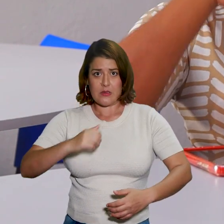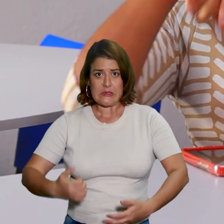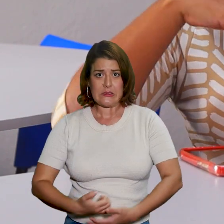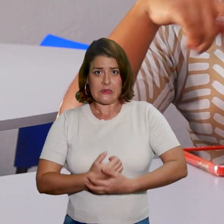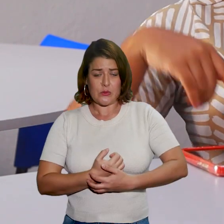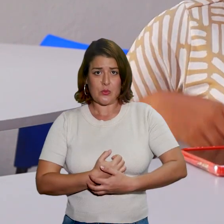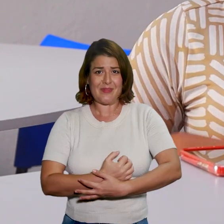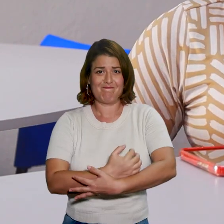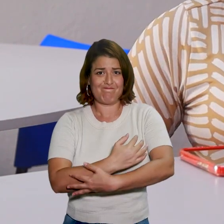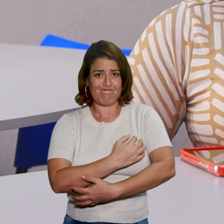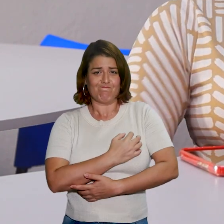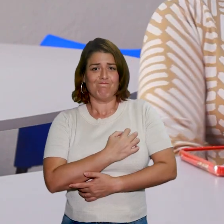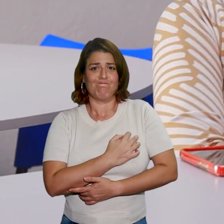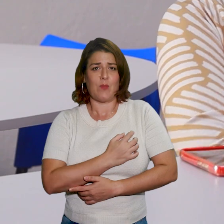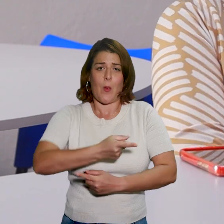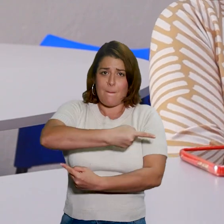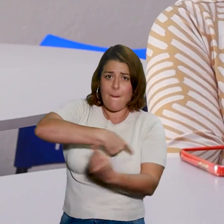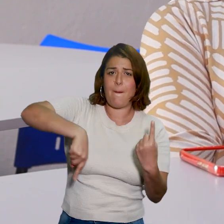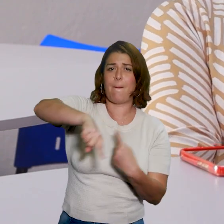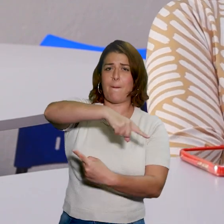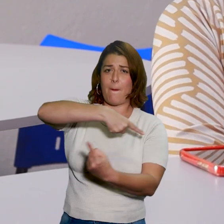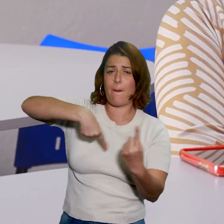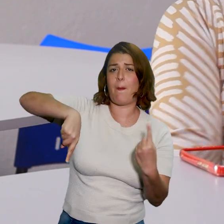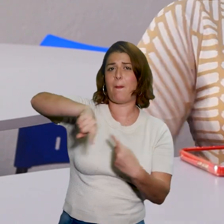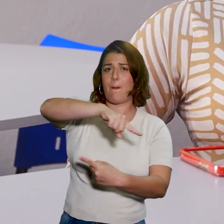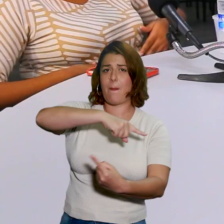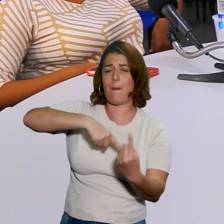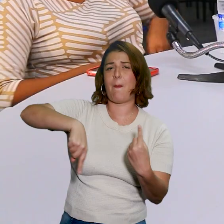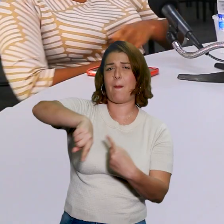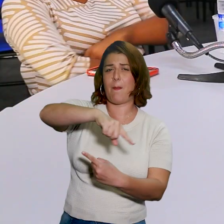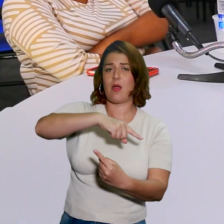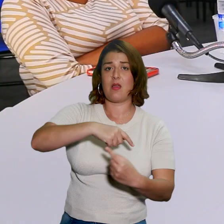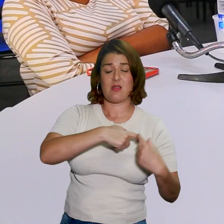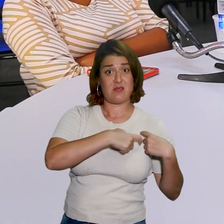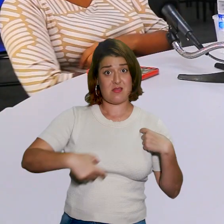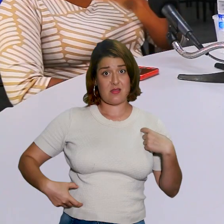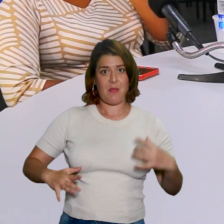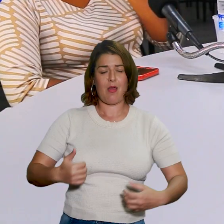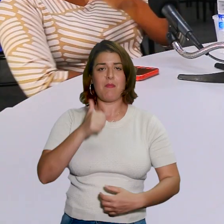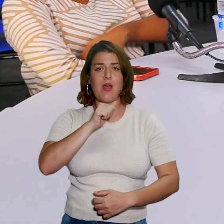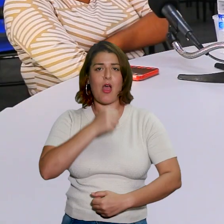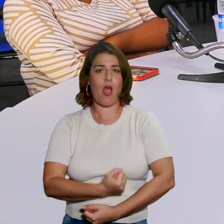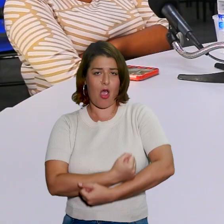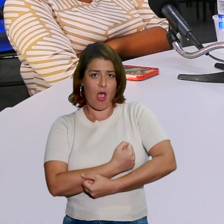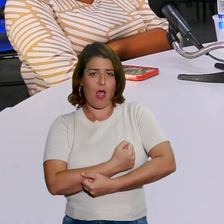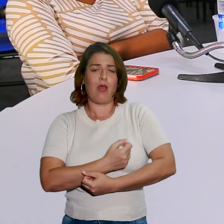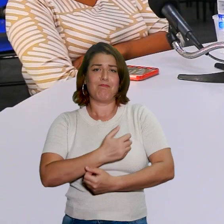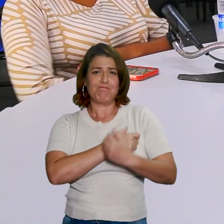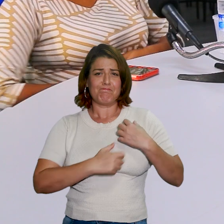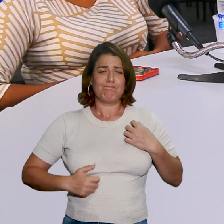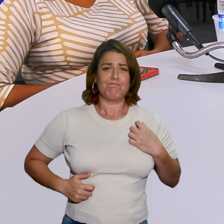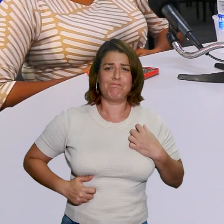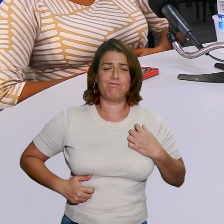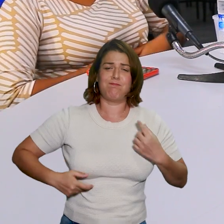do movimento, né, do giro, com a minha mãe me segurando, que eu estava no colo da minha mãe, a gente estava com cinto, mas estava no colo dela. Essa pressão dela